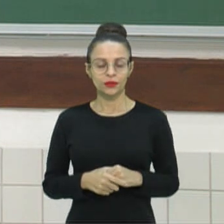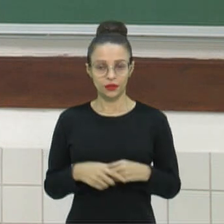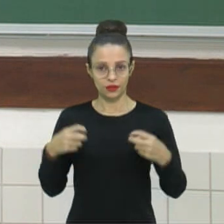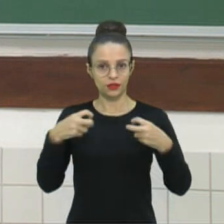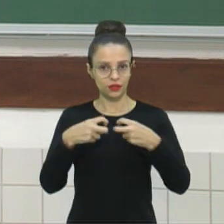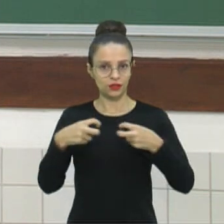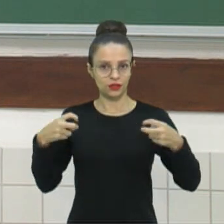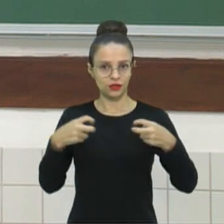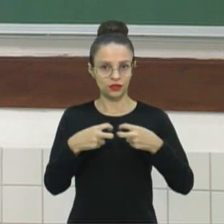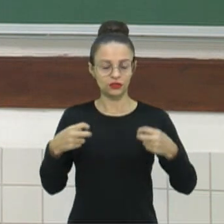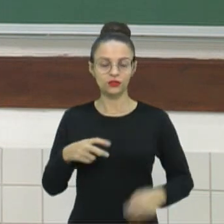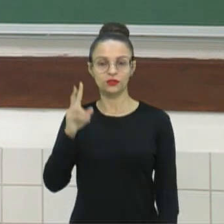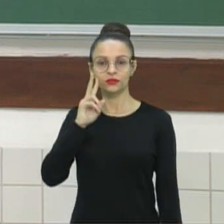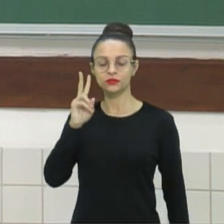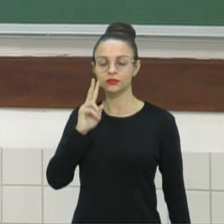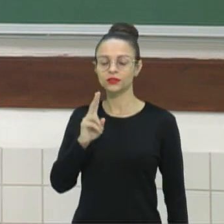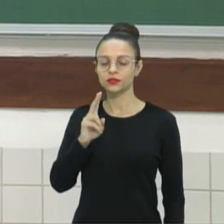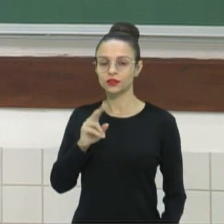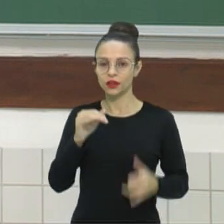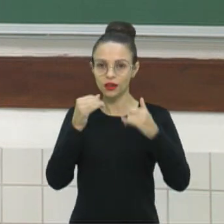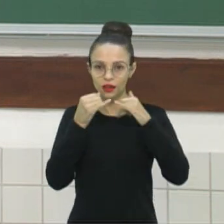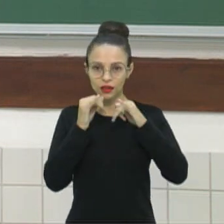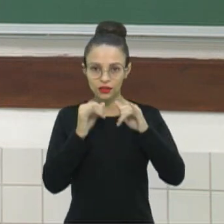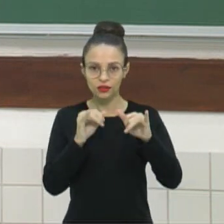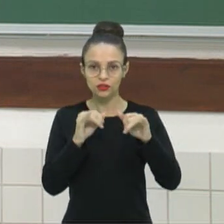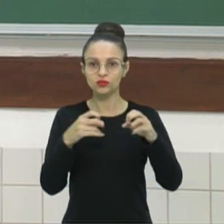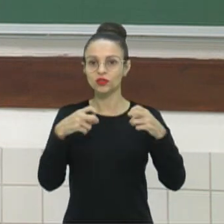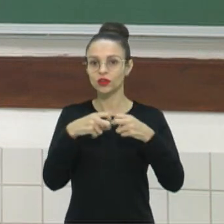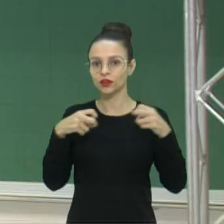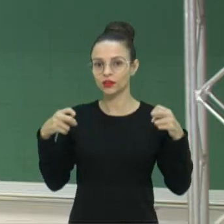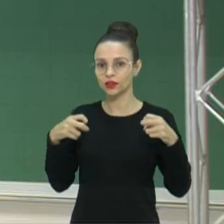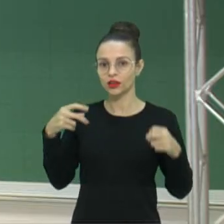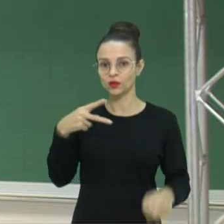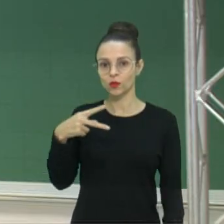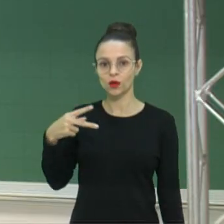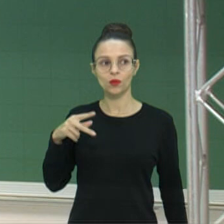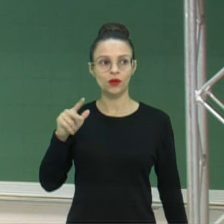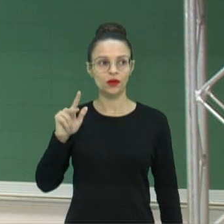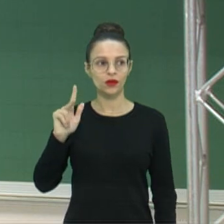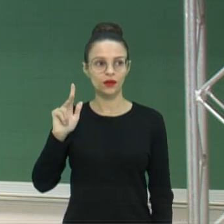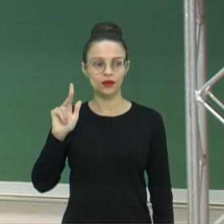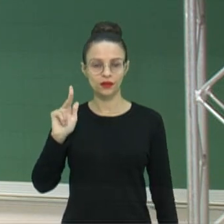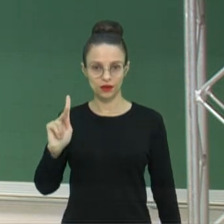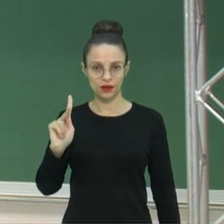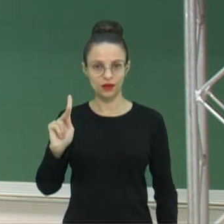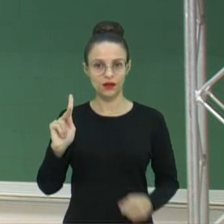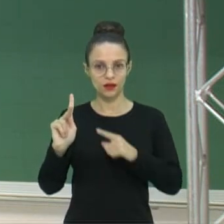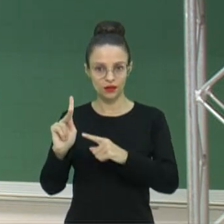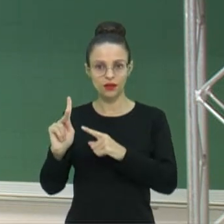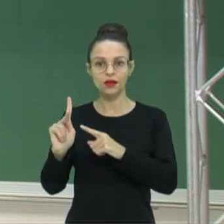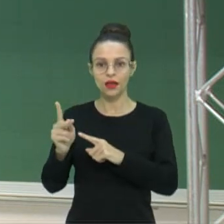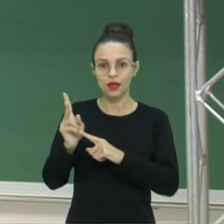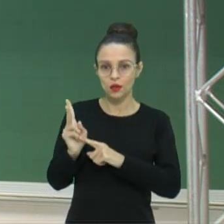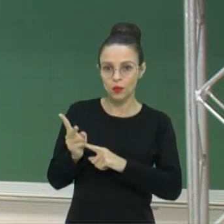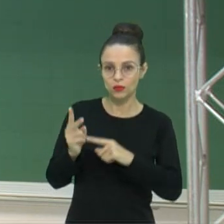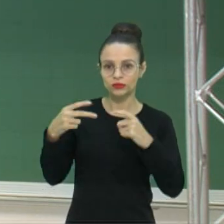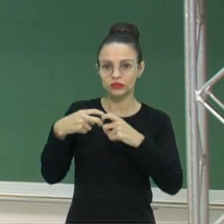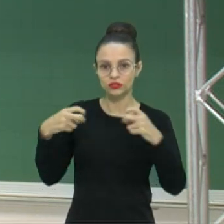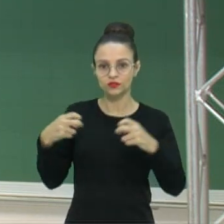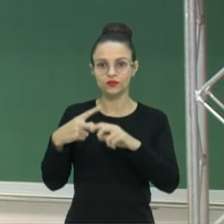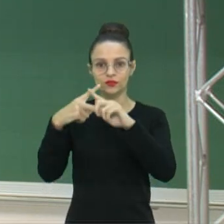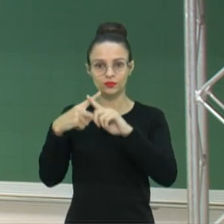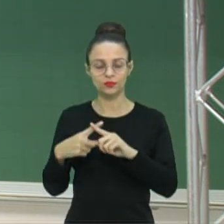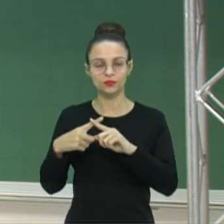Elástica. Né? Lembre-se que a energia elástica é igual ao K, que é a constante elástica, vezes